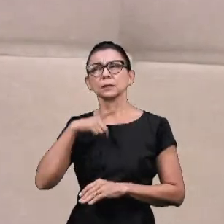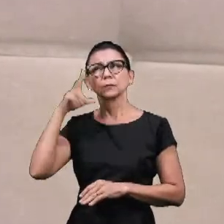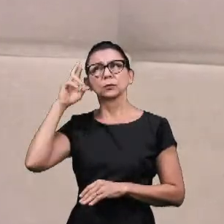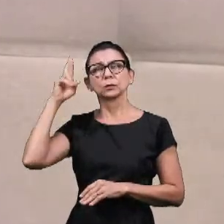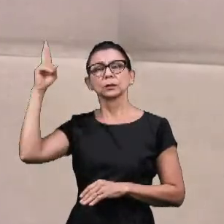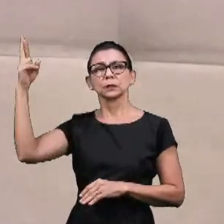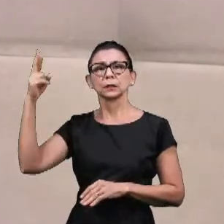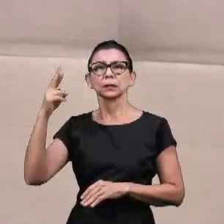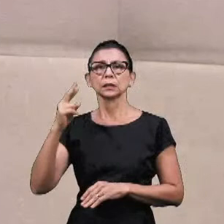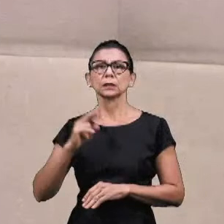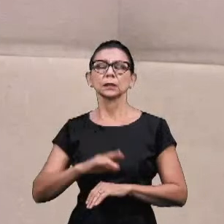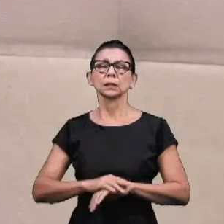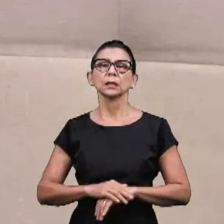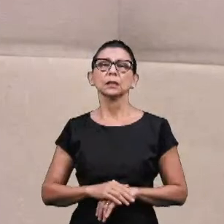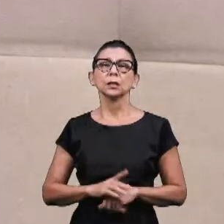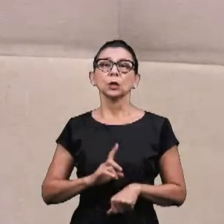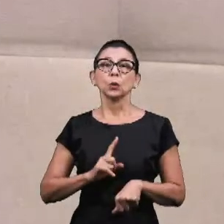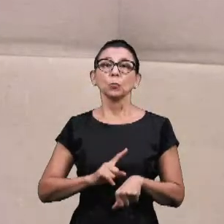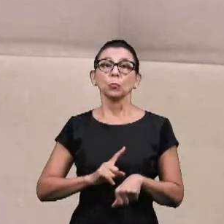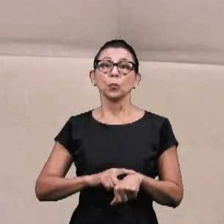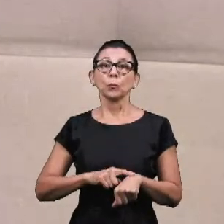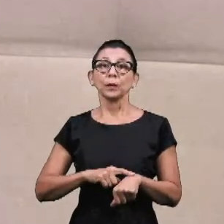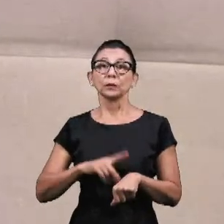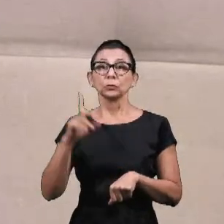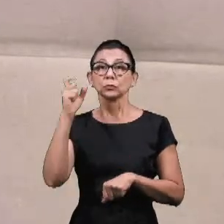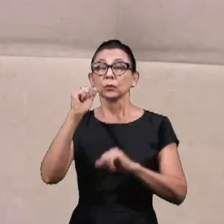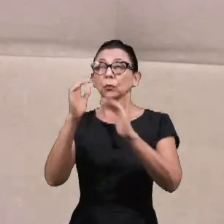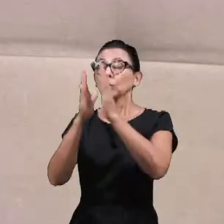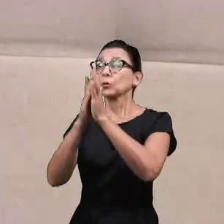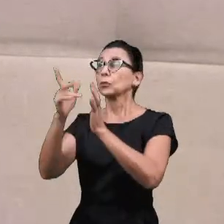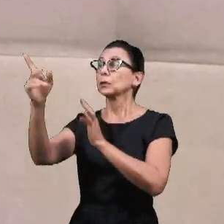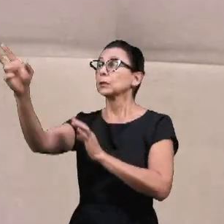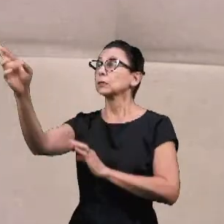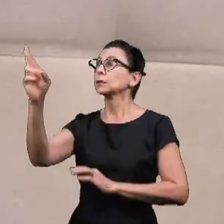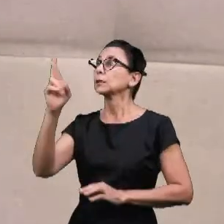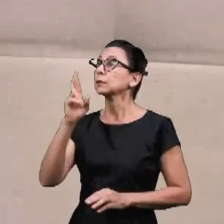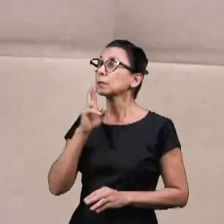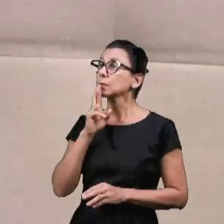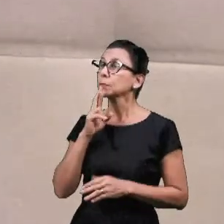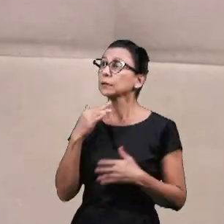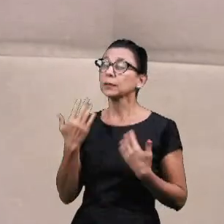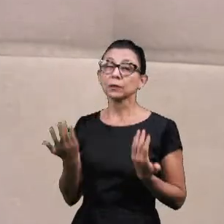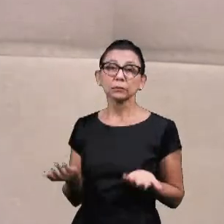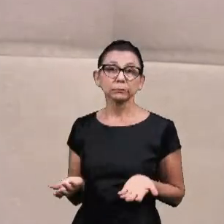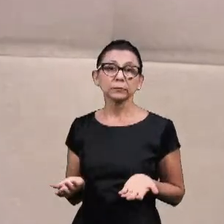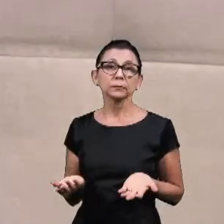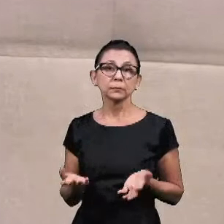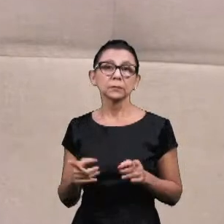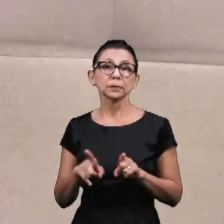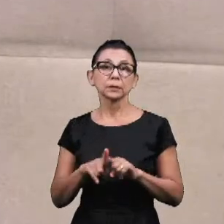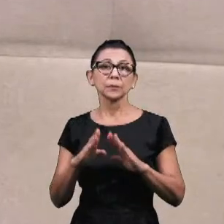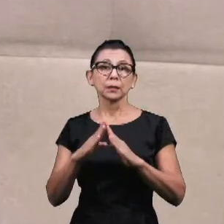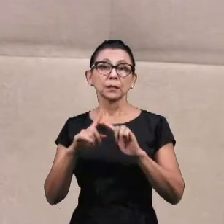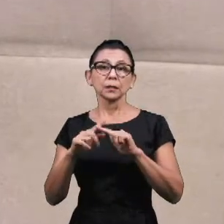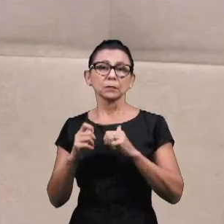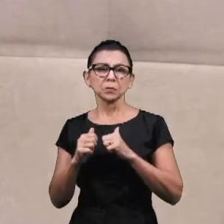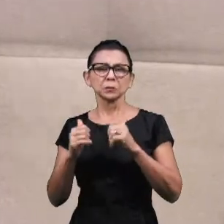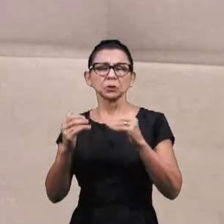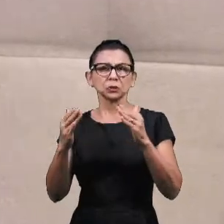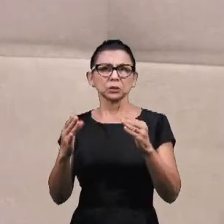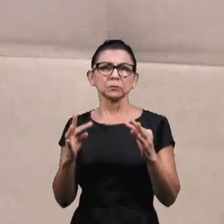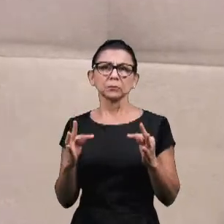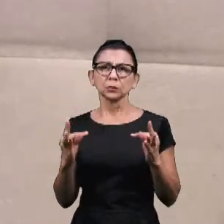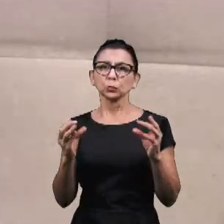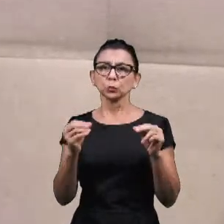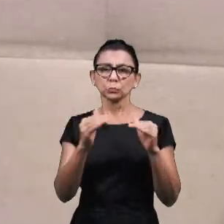difícil, ele orou e Deus respondeu, Deus operou, como também a igreja primitiva, né? Tinham tudo em comum, né?